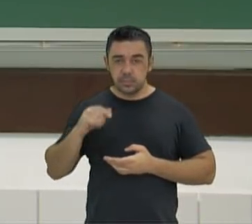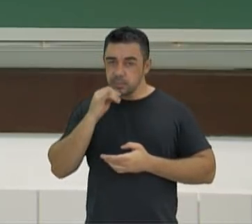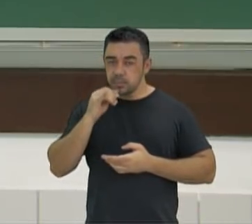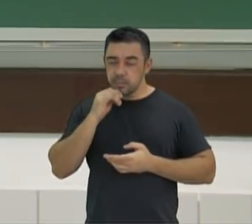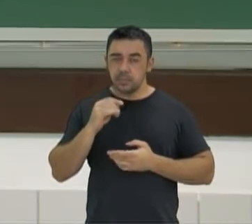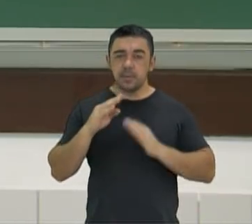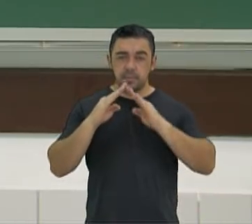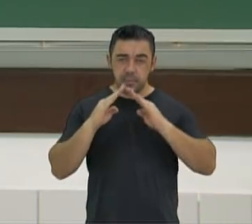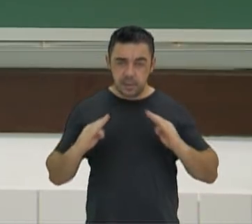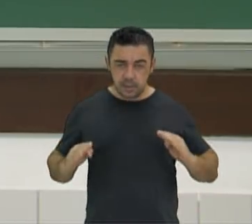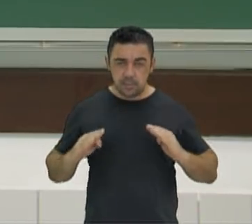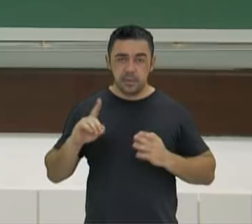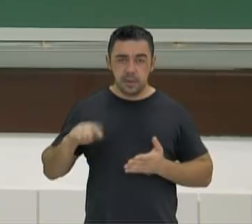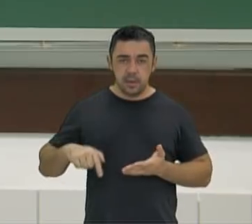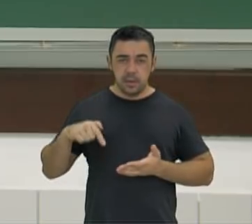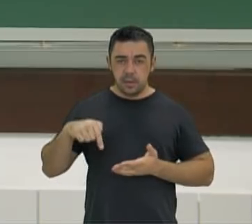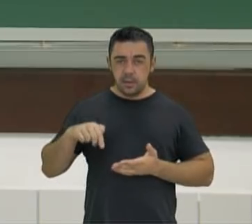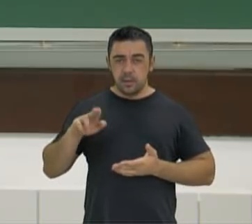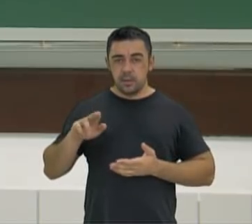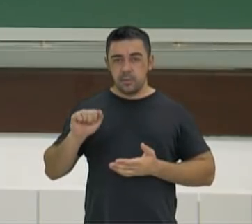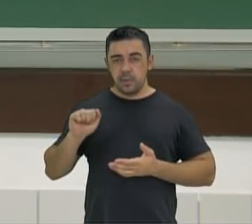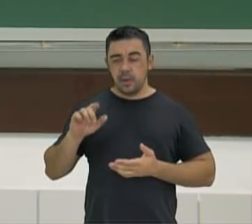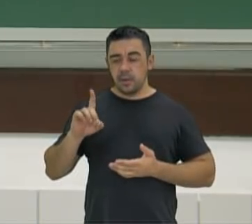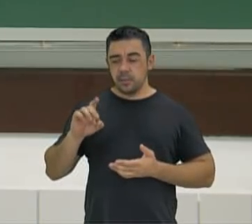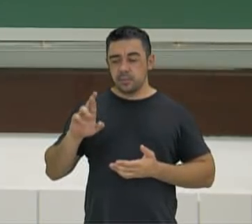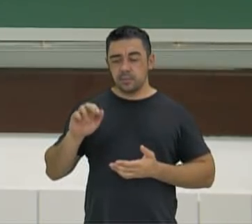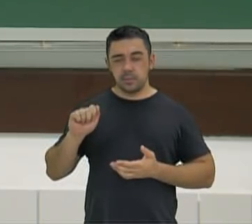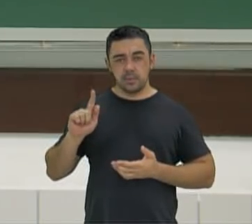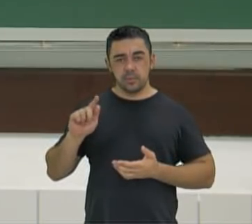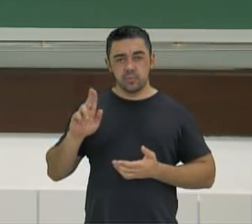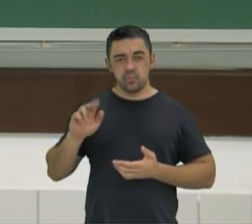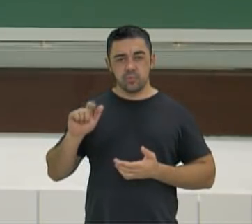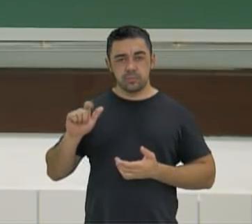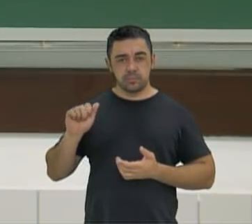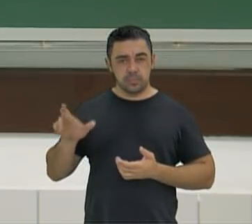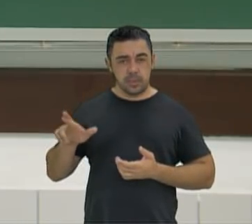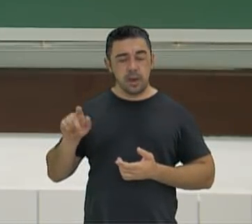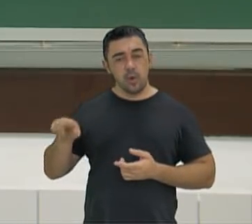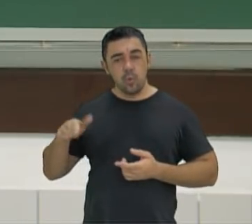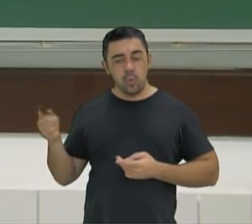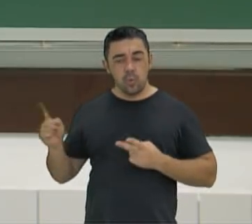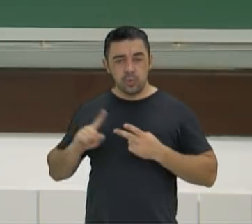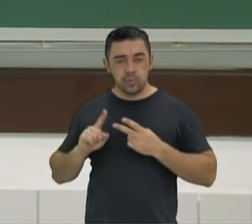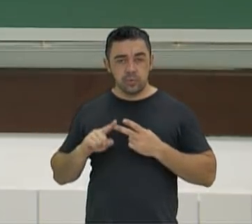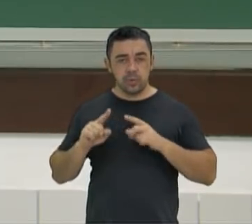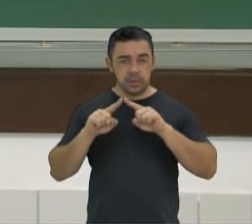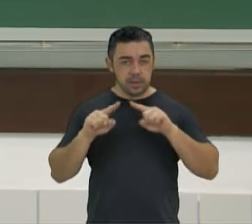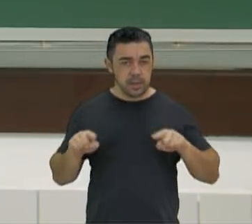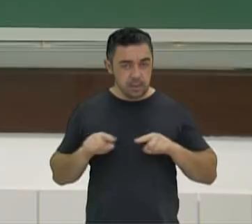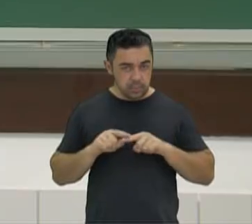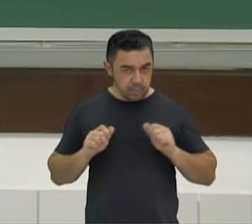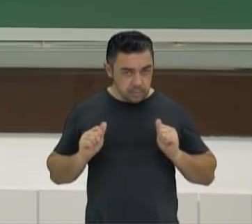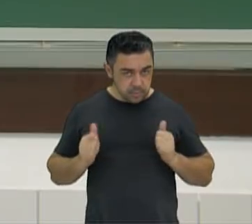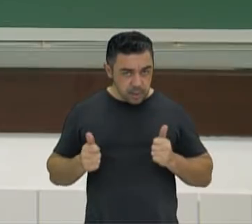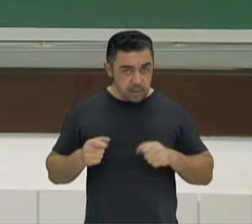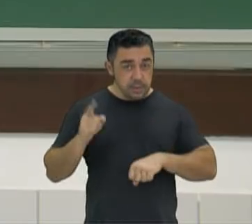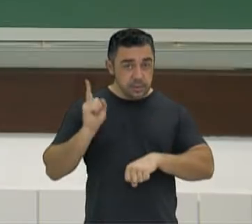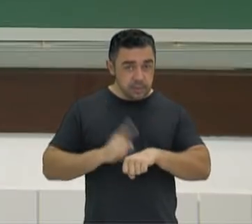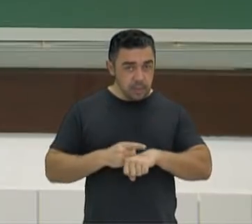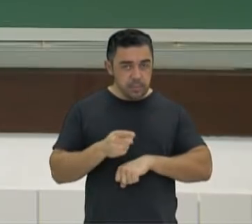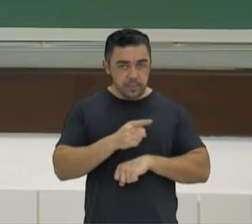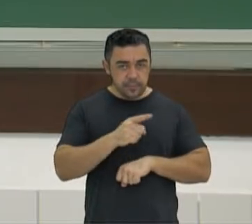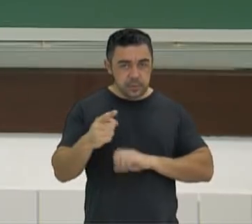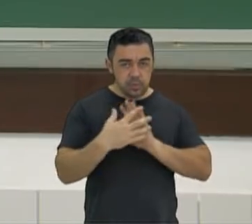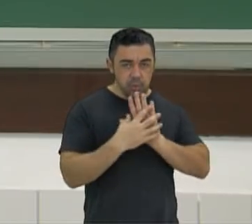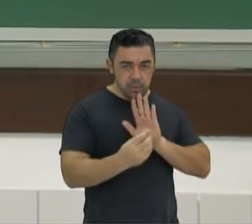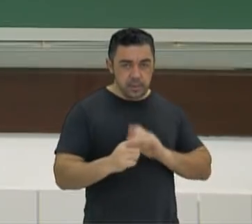uma pirâmide de base quadrangular. Aqui eu tenho uma pirâmide de base triangular. Tudo bem? Então vou dar um tempo para